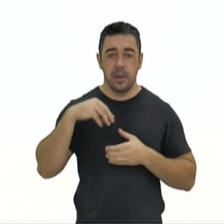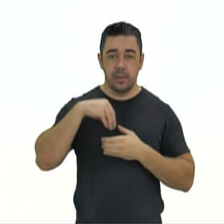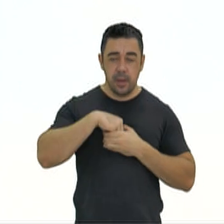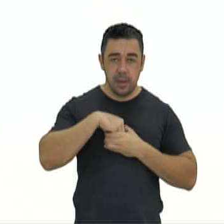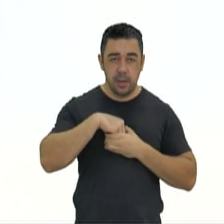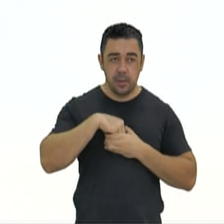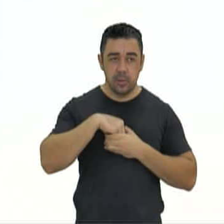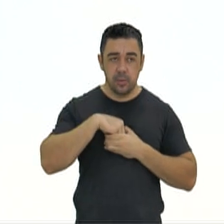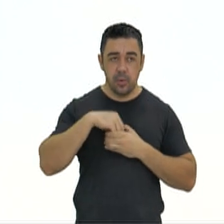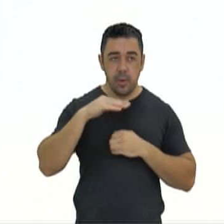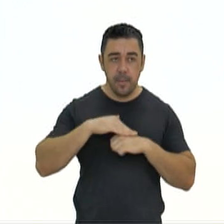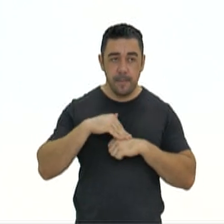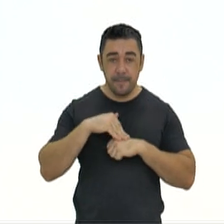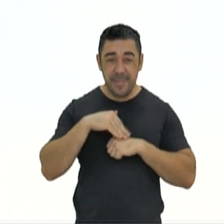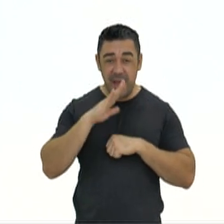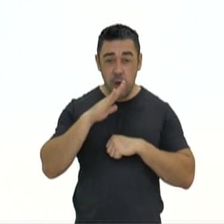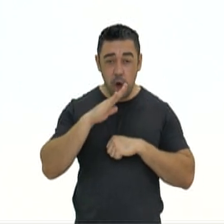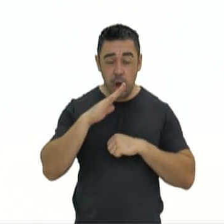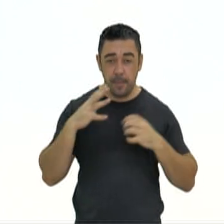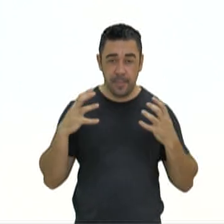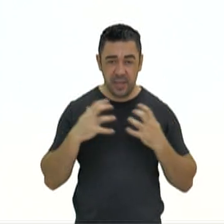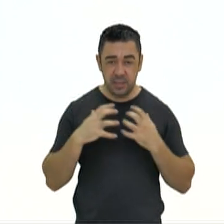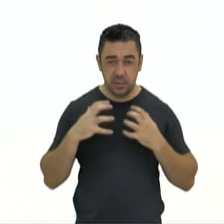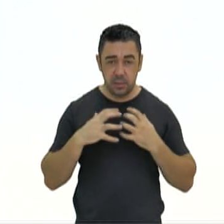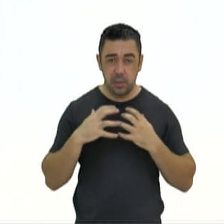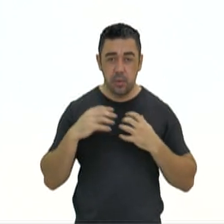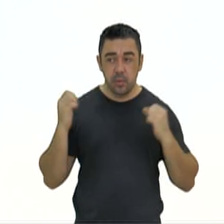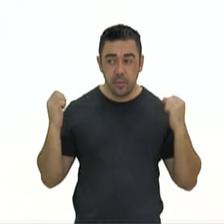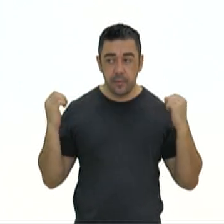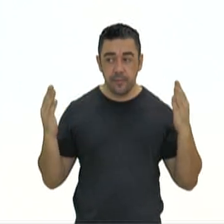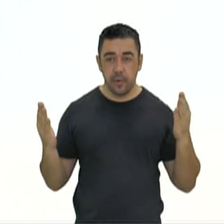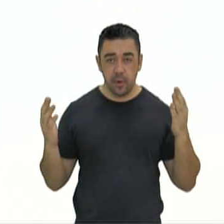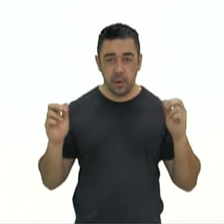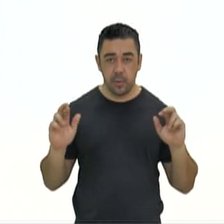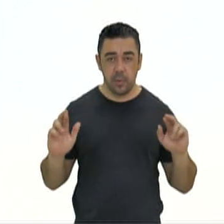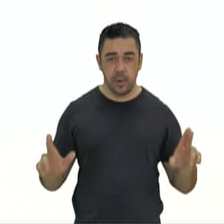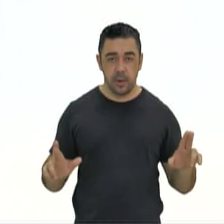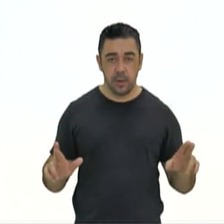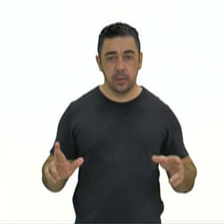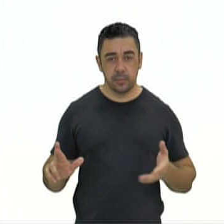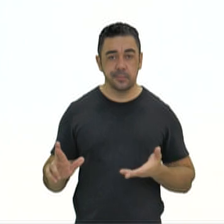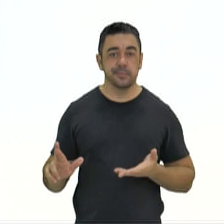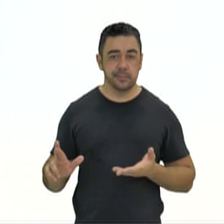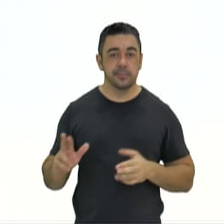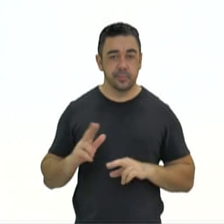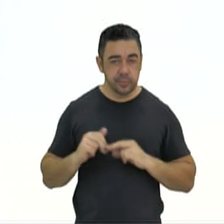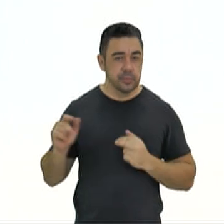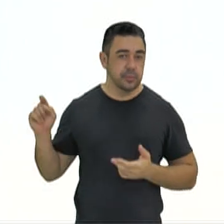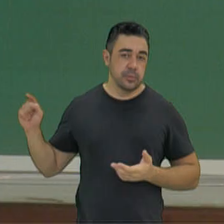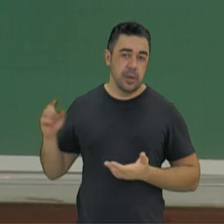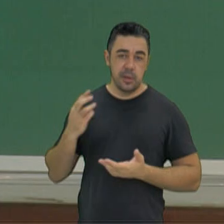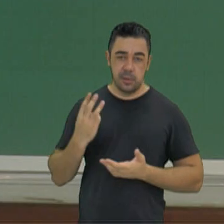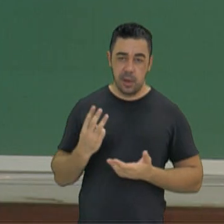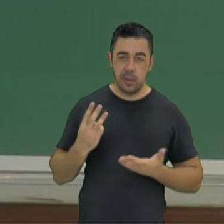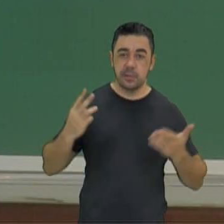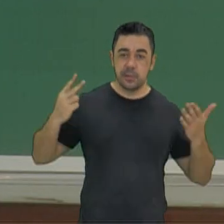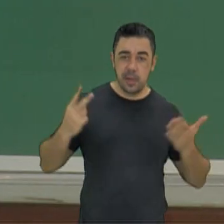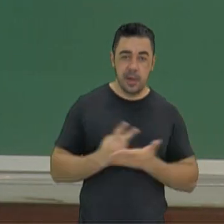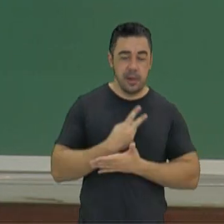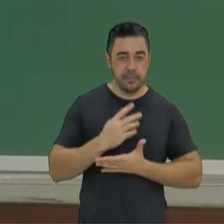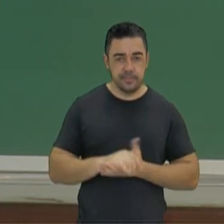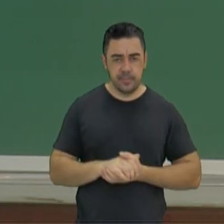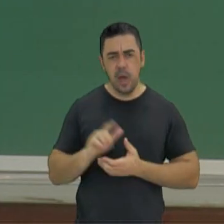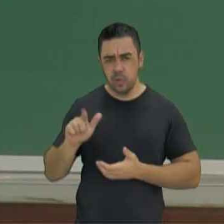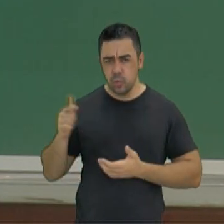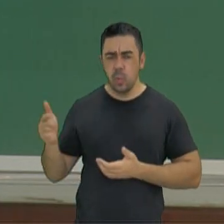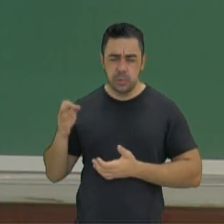torna maior que a pressão do ar atmosférico. Então, é por isso que essa opção está errada. As